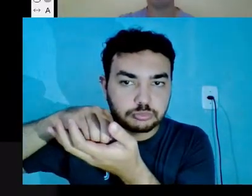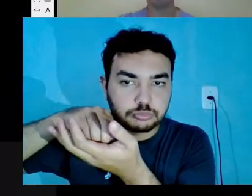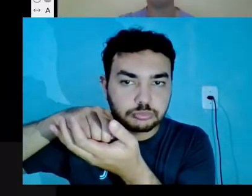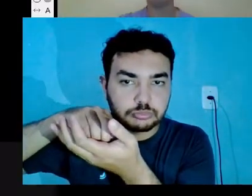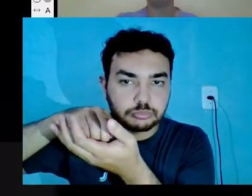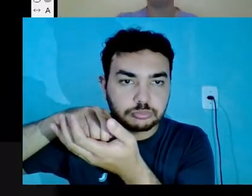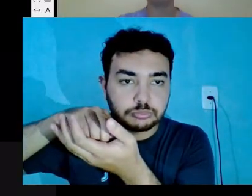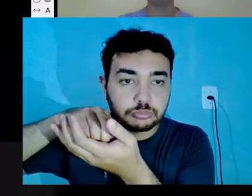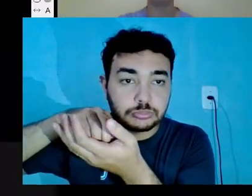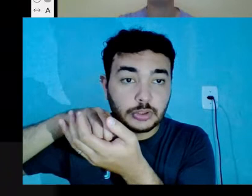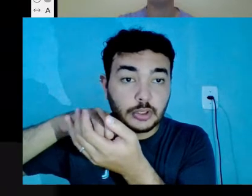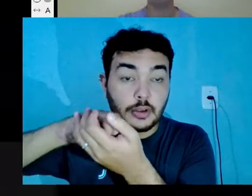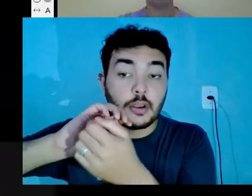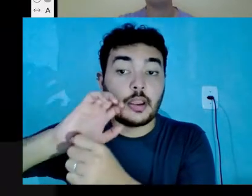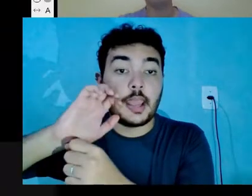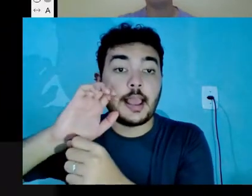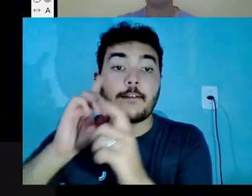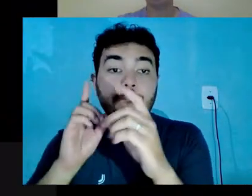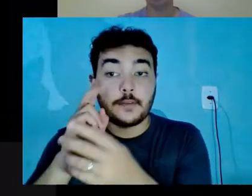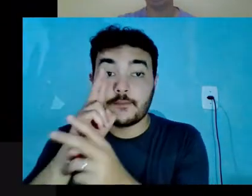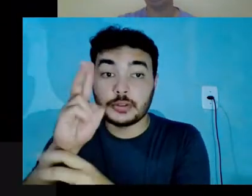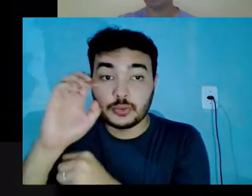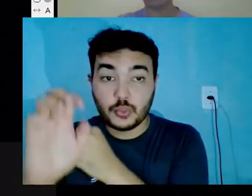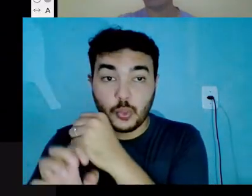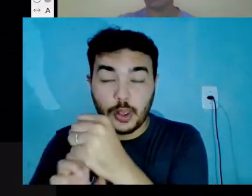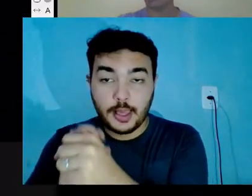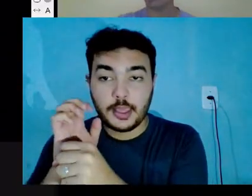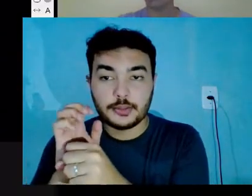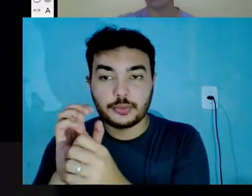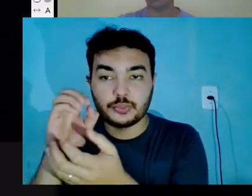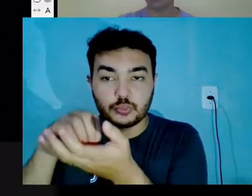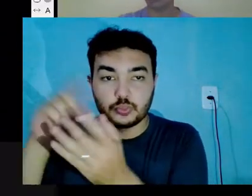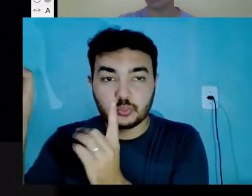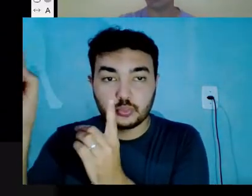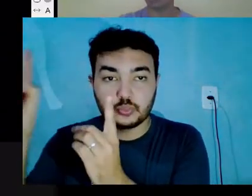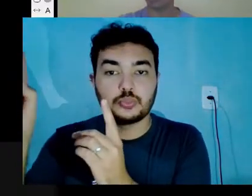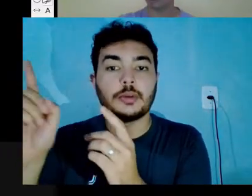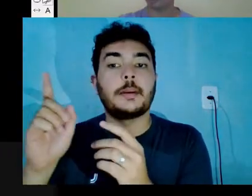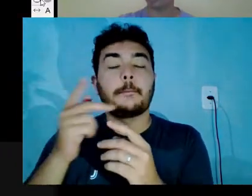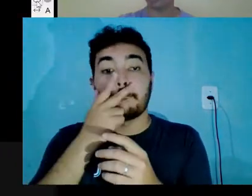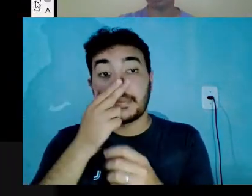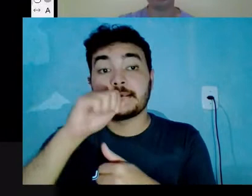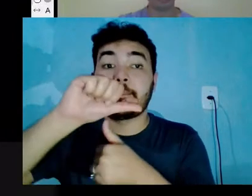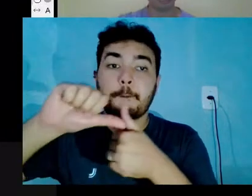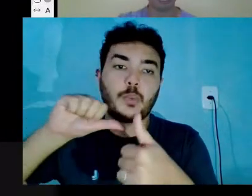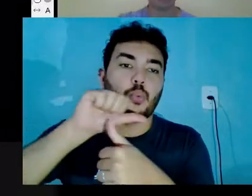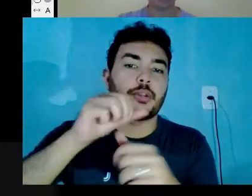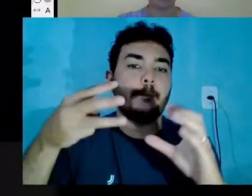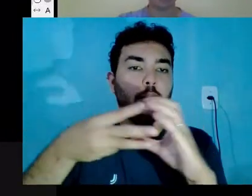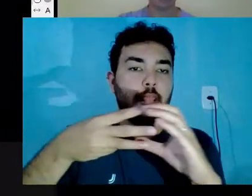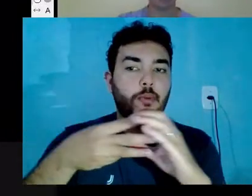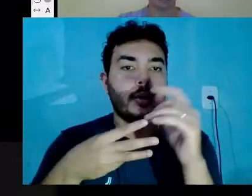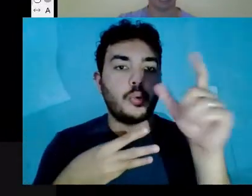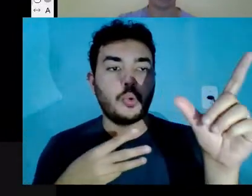influenciar diretamente na formação da ligação química, né? Só que a gente tem um efeito. Que efeito que é esse que a gente observa aqui, ó? A